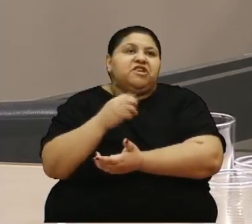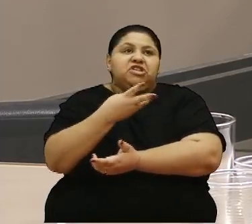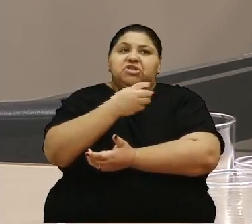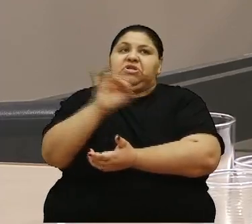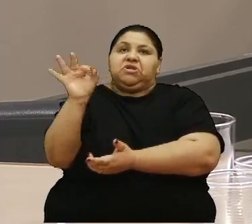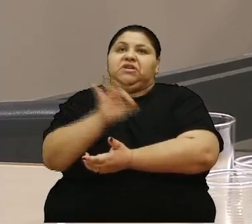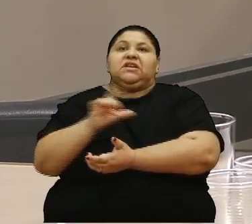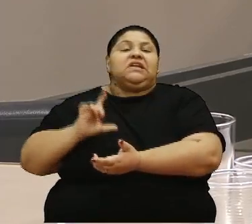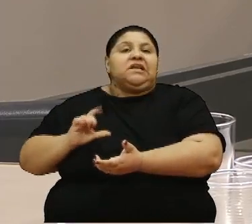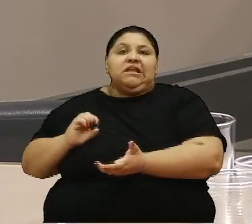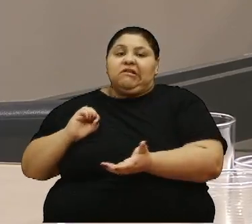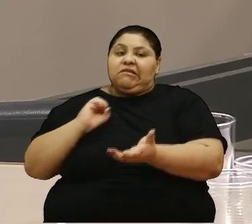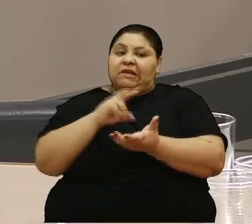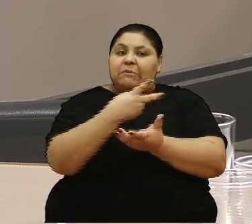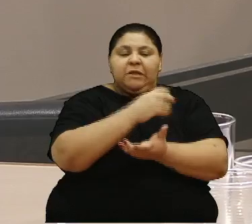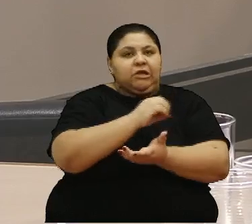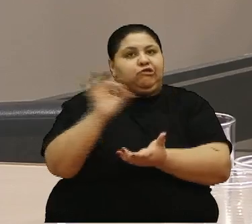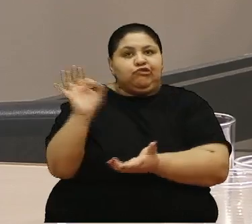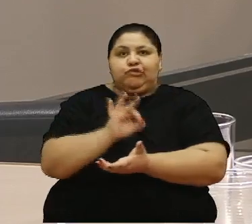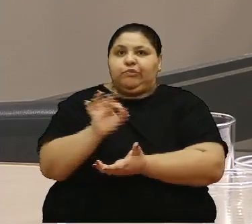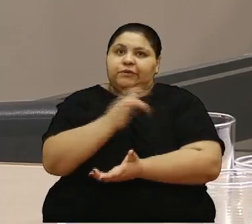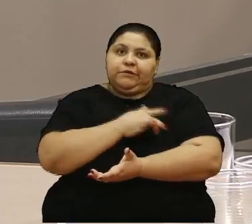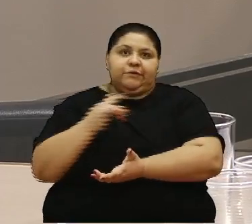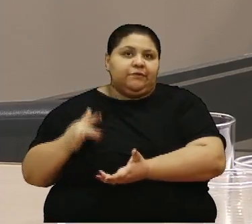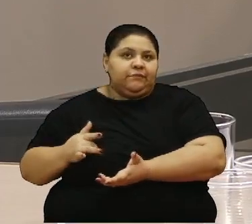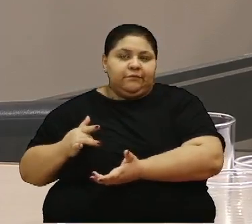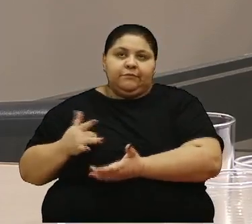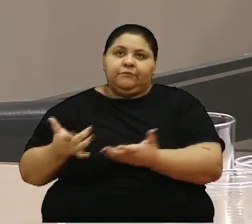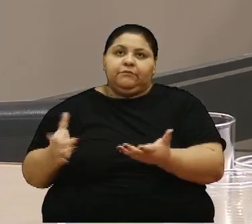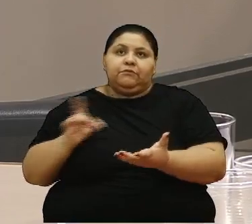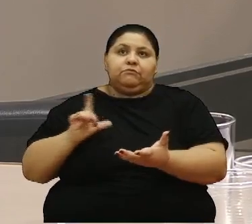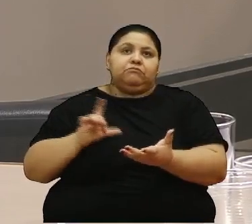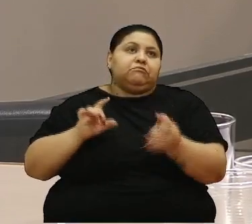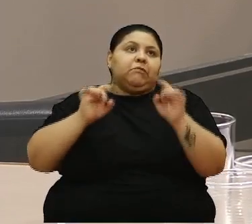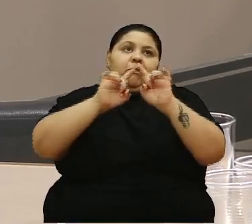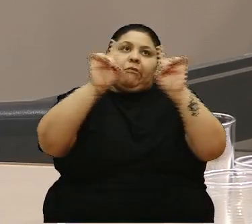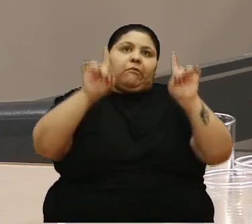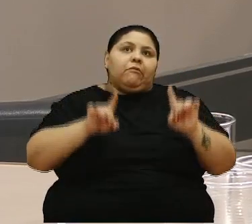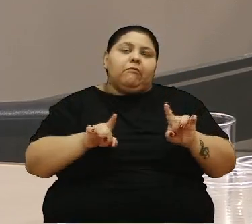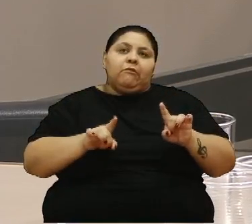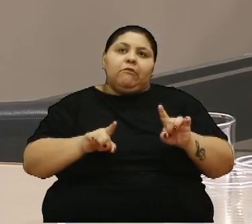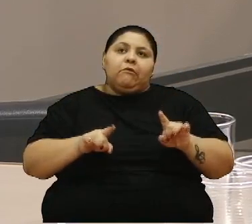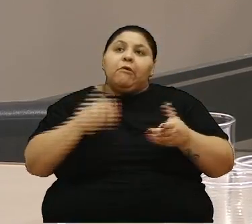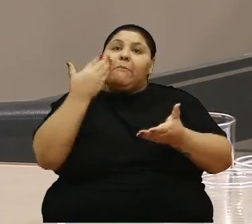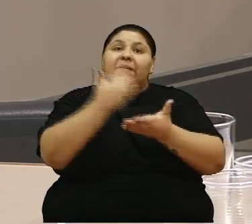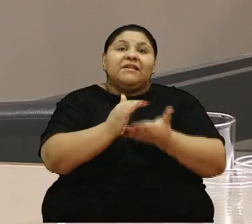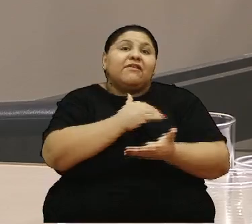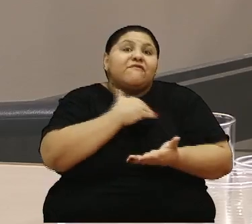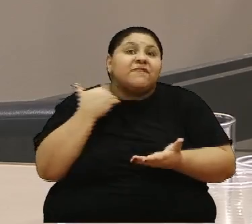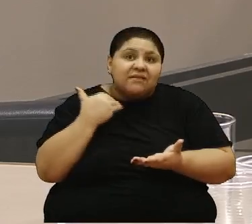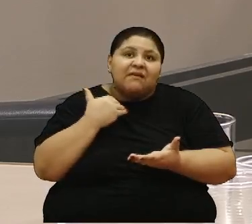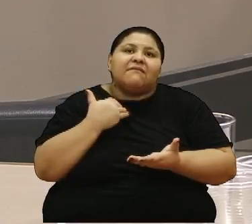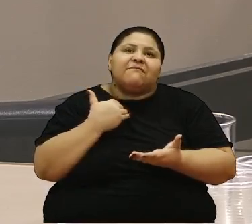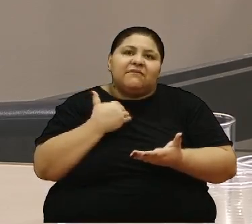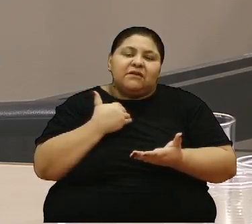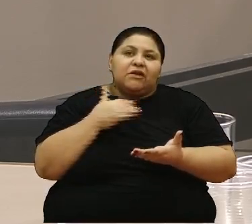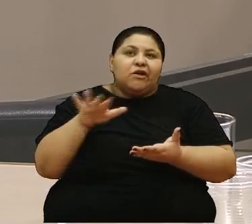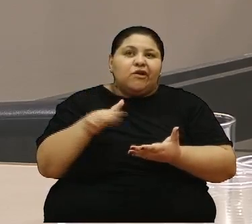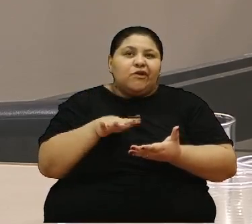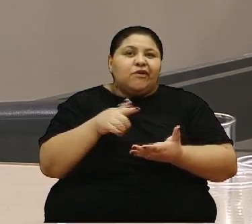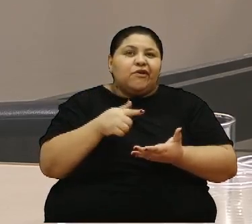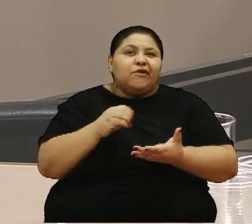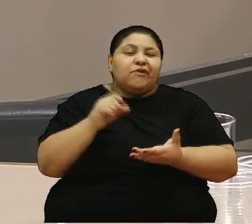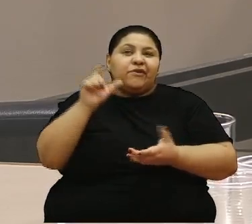30, tem que mandar 200% então para a saúde, até não ter gente mais né, acabando perdendo a vida daqui a pouco, né, porque a média é 70